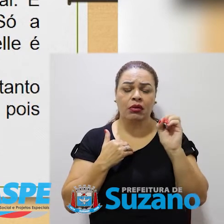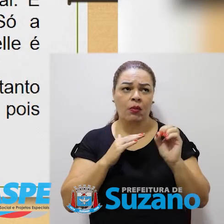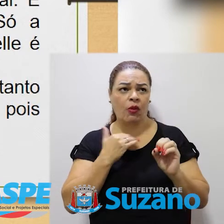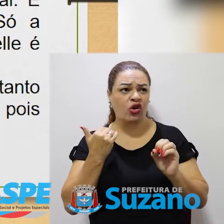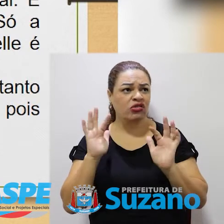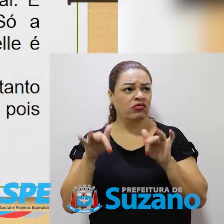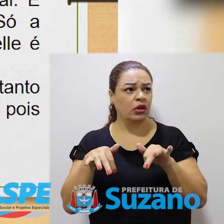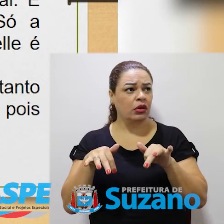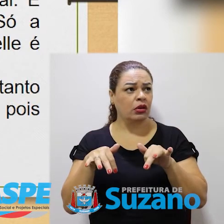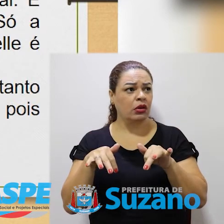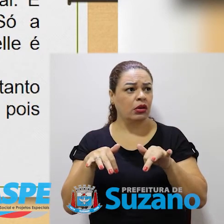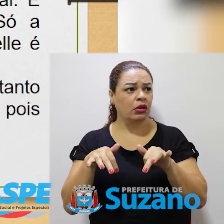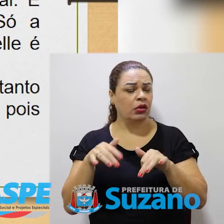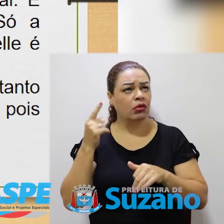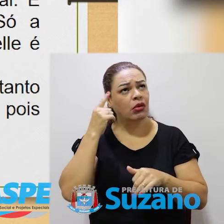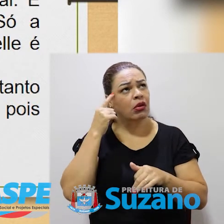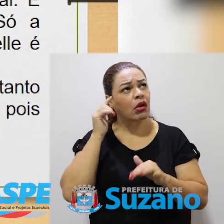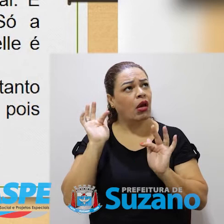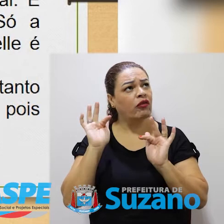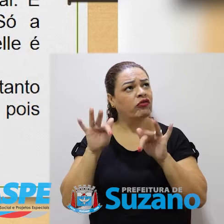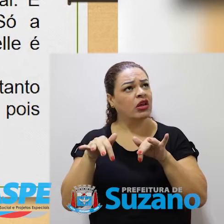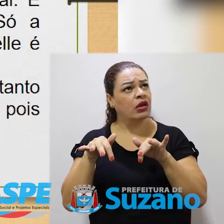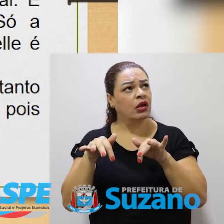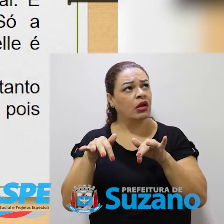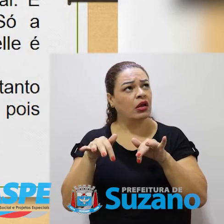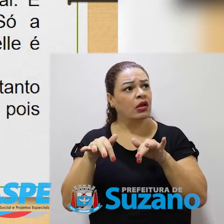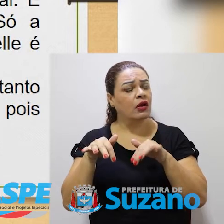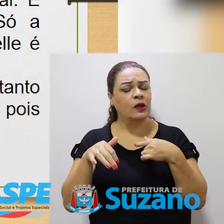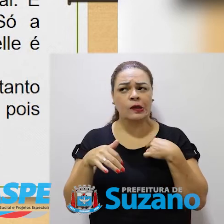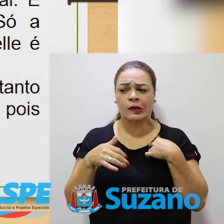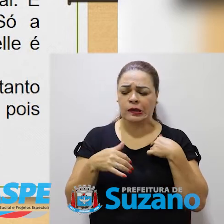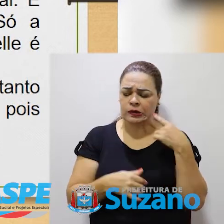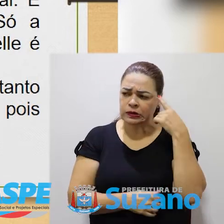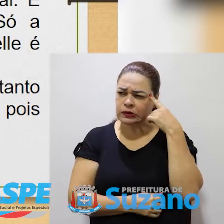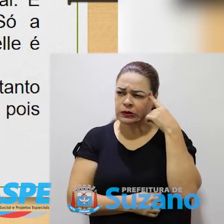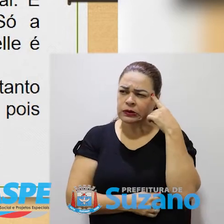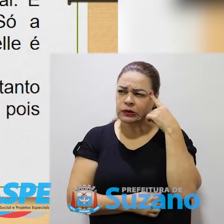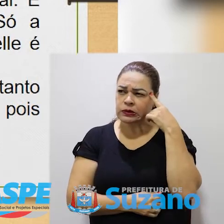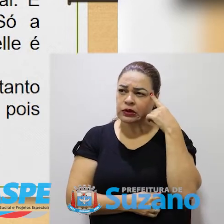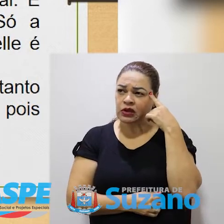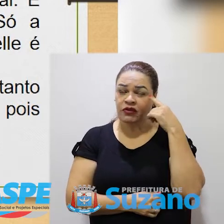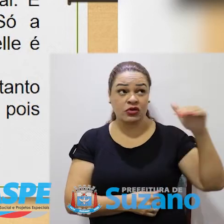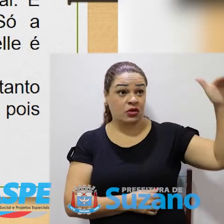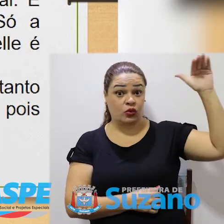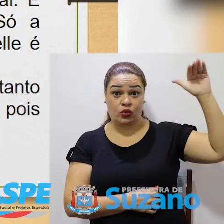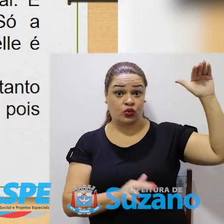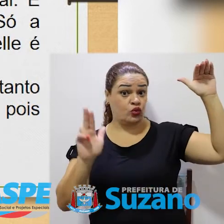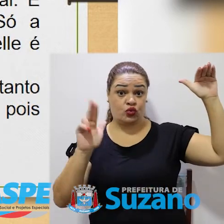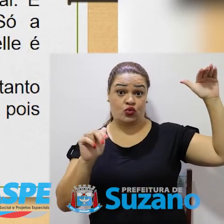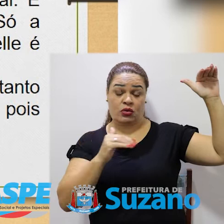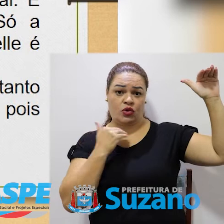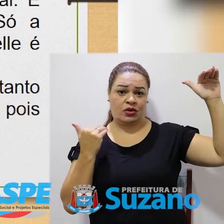era o fim. Algo que terminava. Eu julgava que os adultos eram imortais.